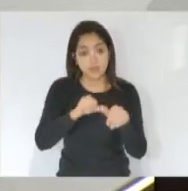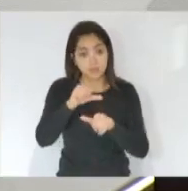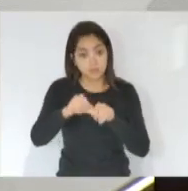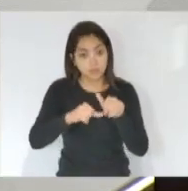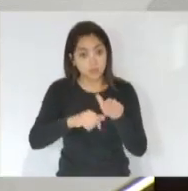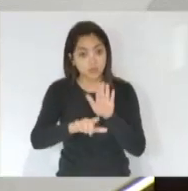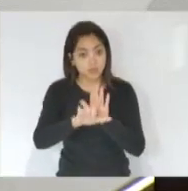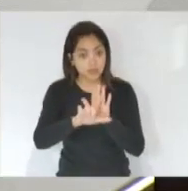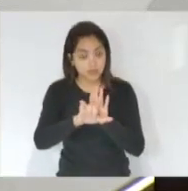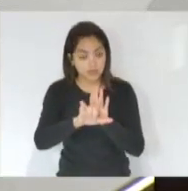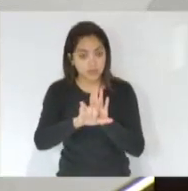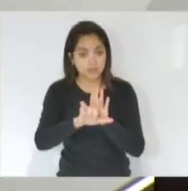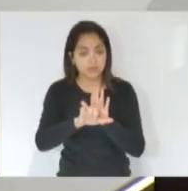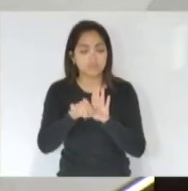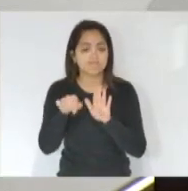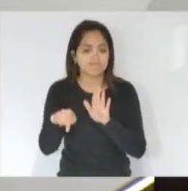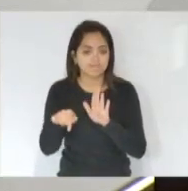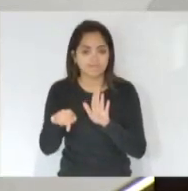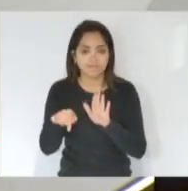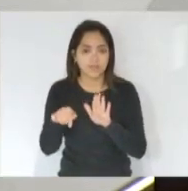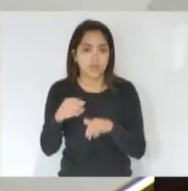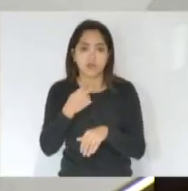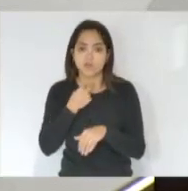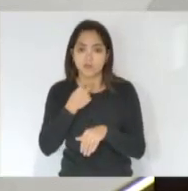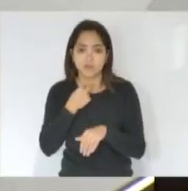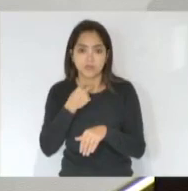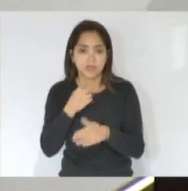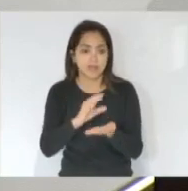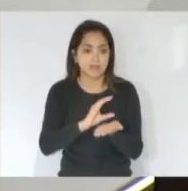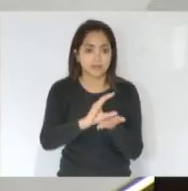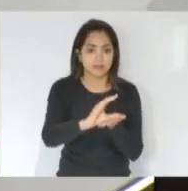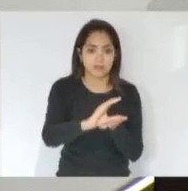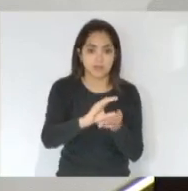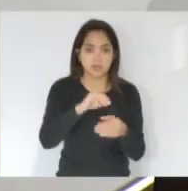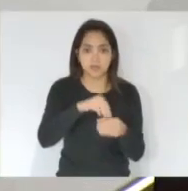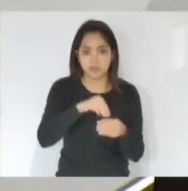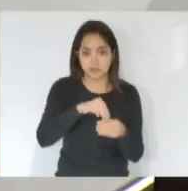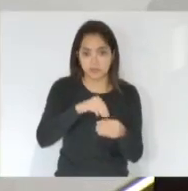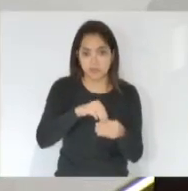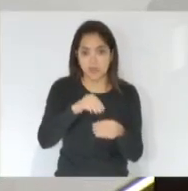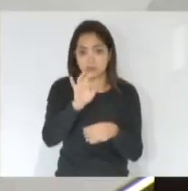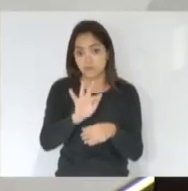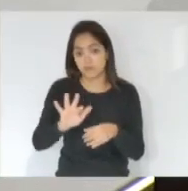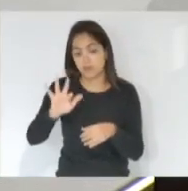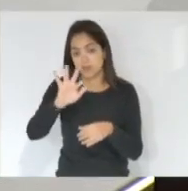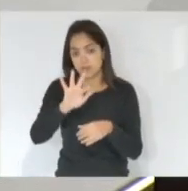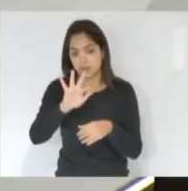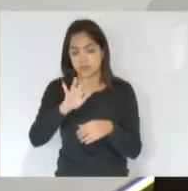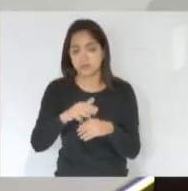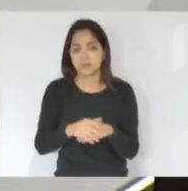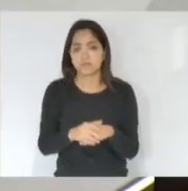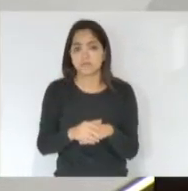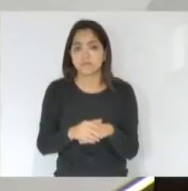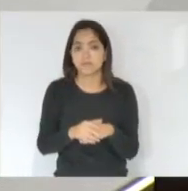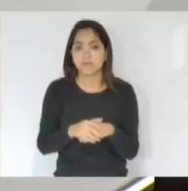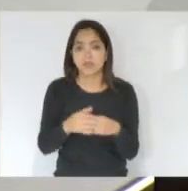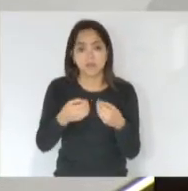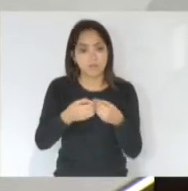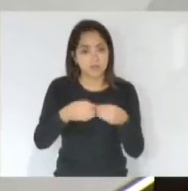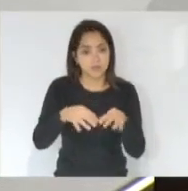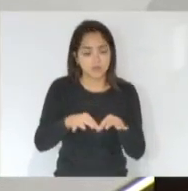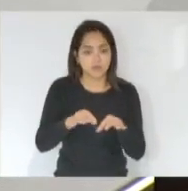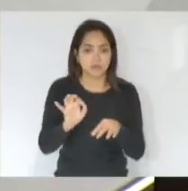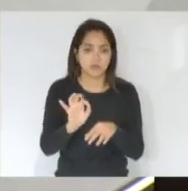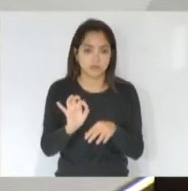a entidade não poderá mais receber recursos estaduais, municipais e federais, isso sem prejuízo a outras